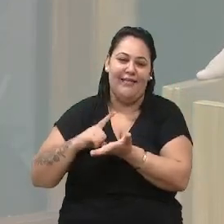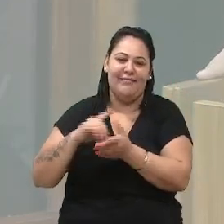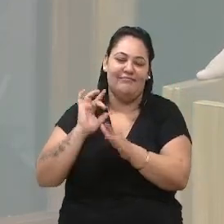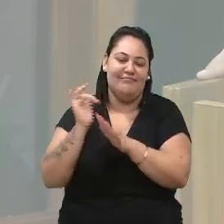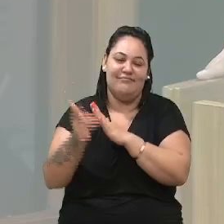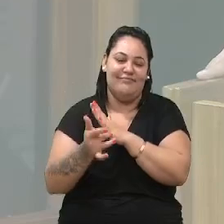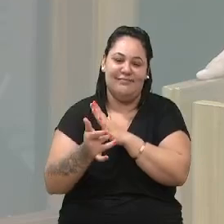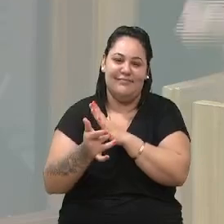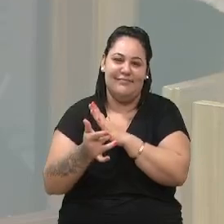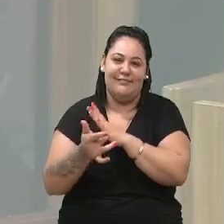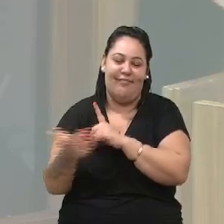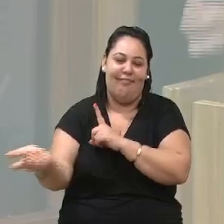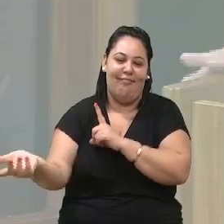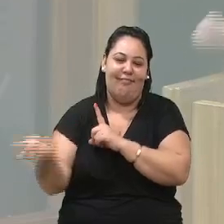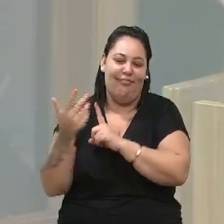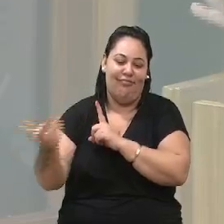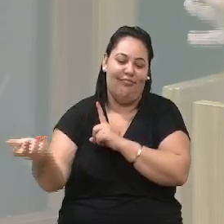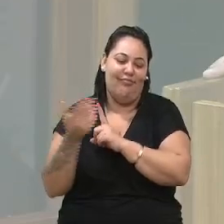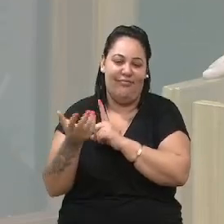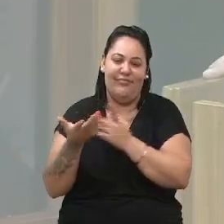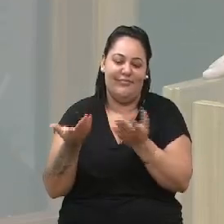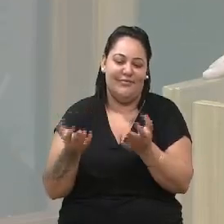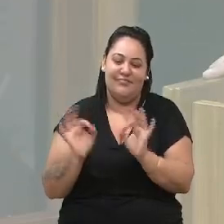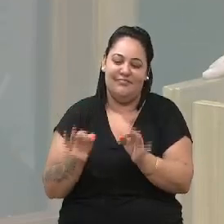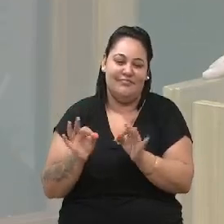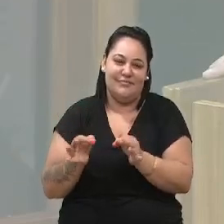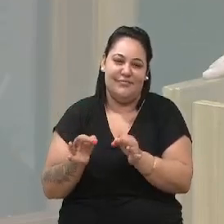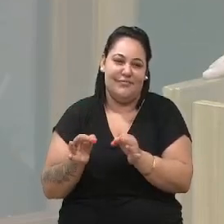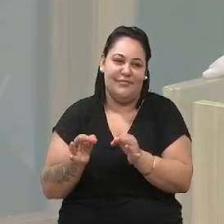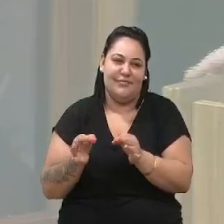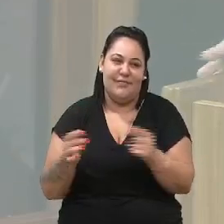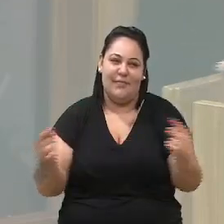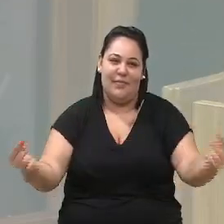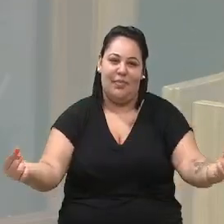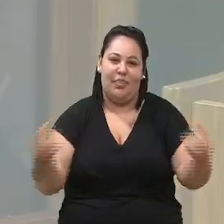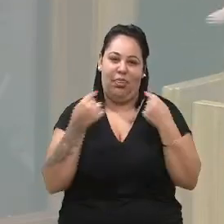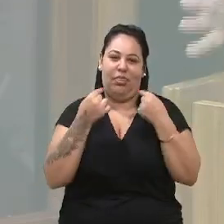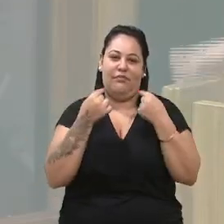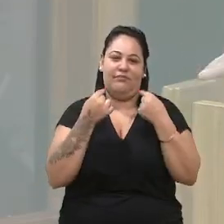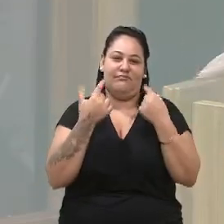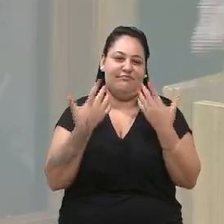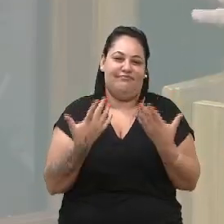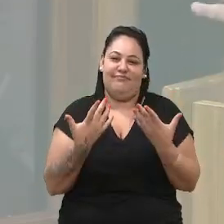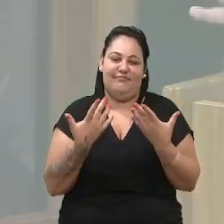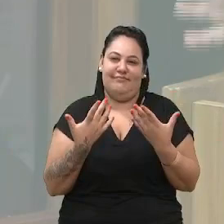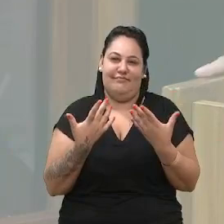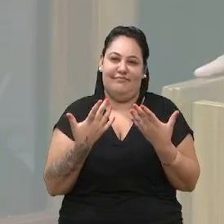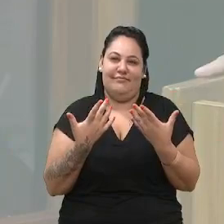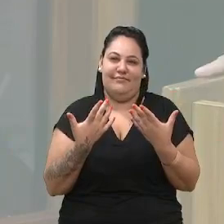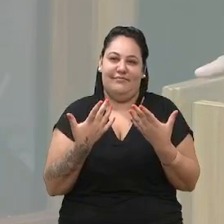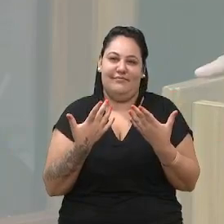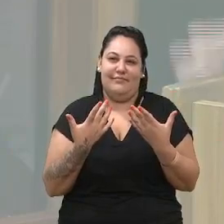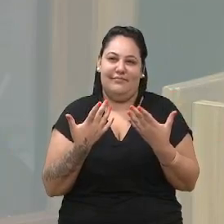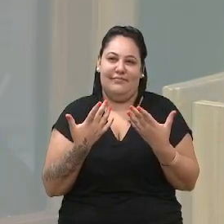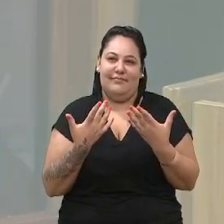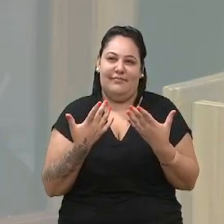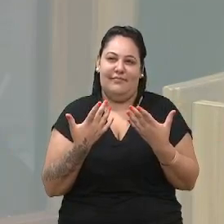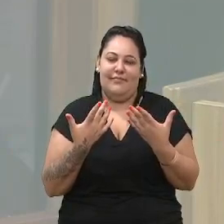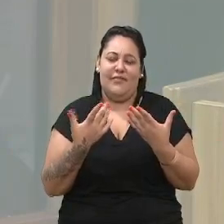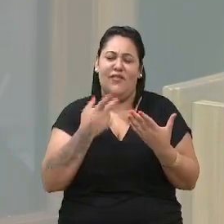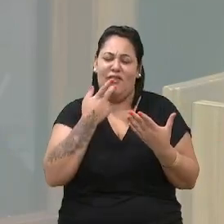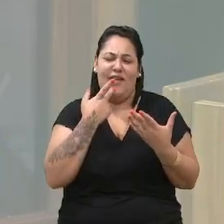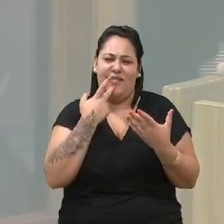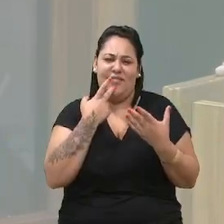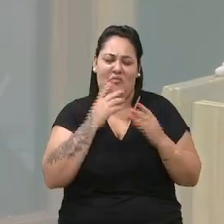e tantos ataques. Certamente isso não é uma coisa que determina o posicionamento de ninguém. Aliás, acho que